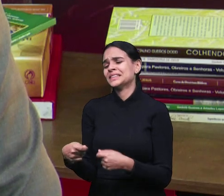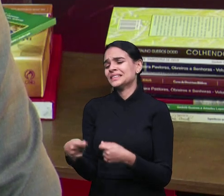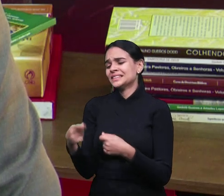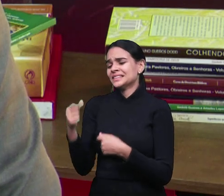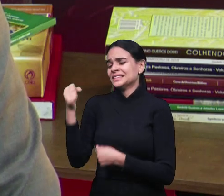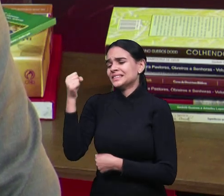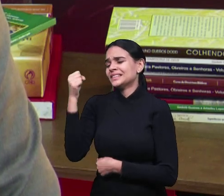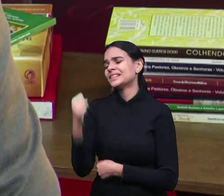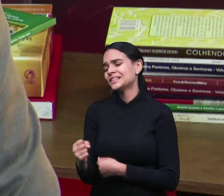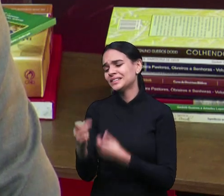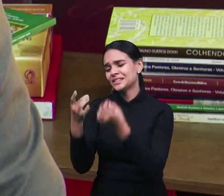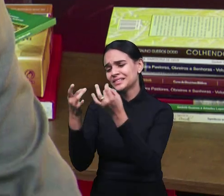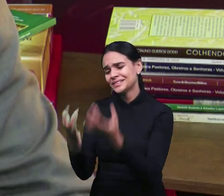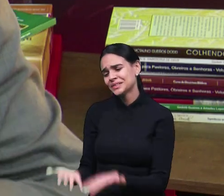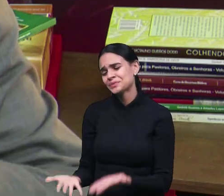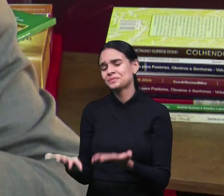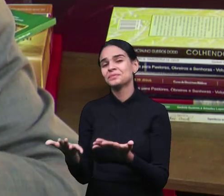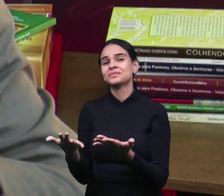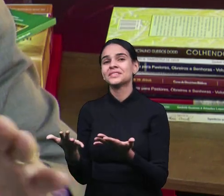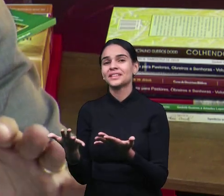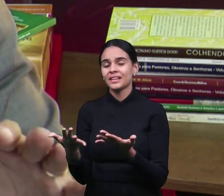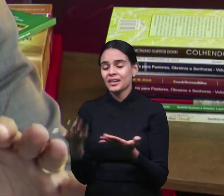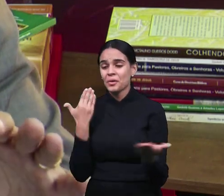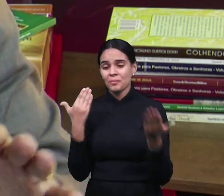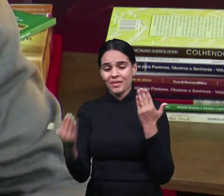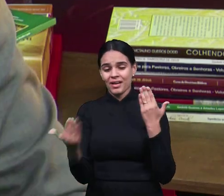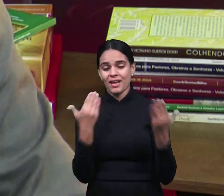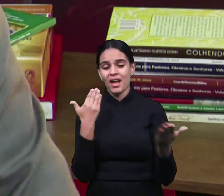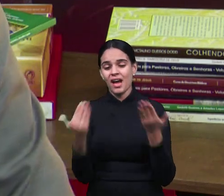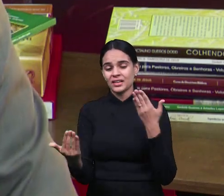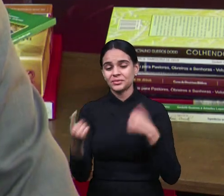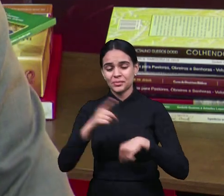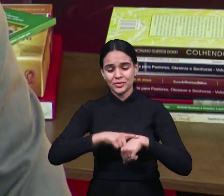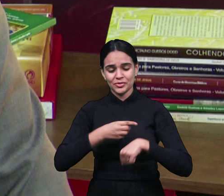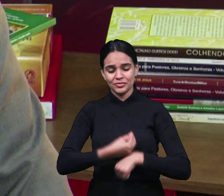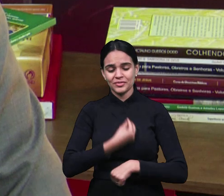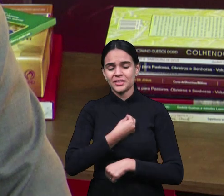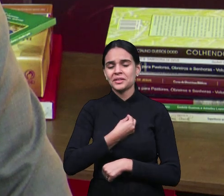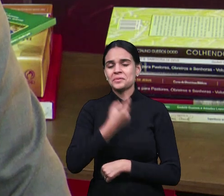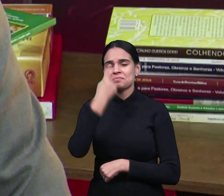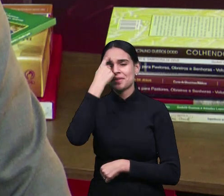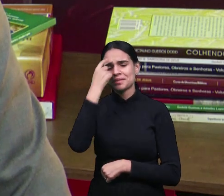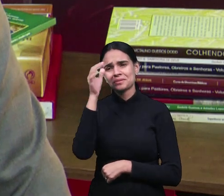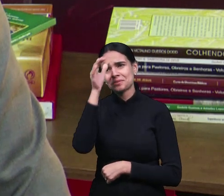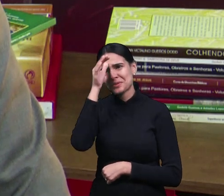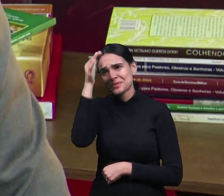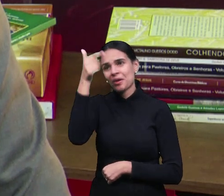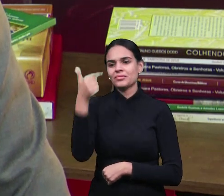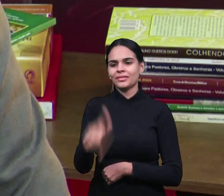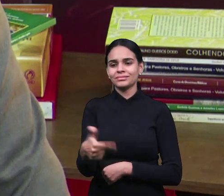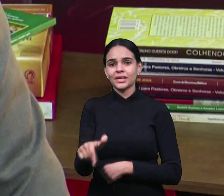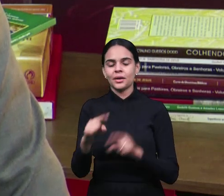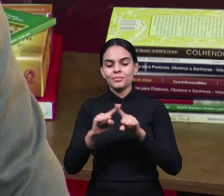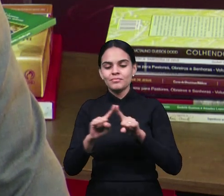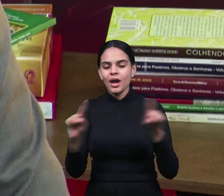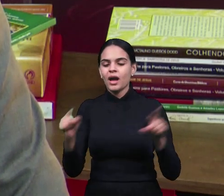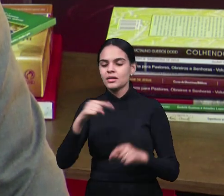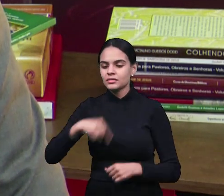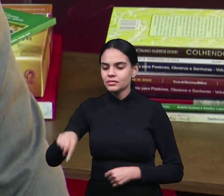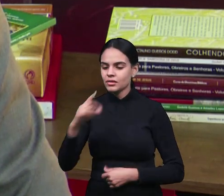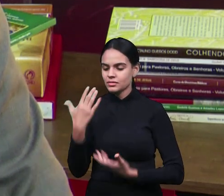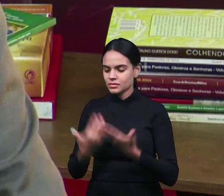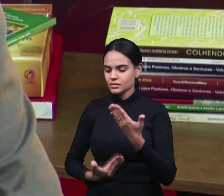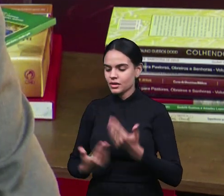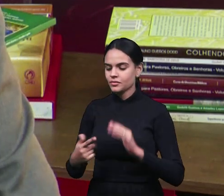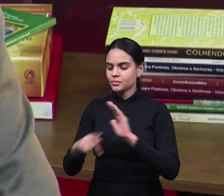às vezes, nós nos encontramos em situações que não tem mais jeito para a minha vida, mas nós servimos a um Deus que provê todas